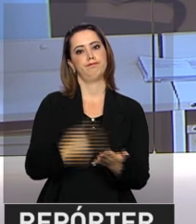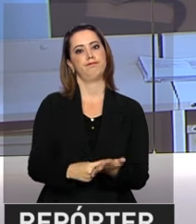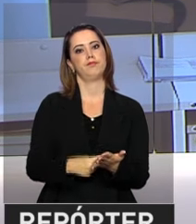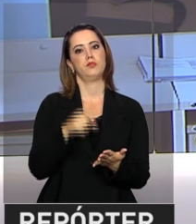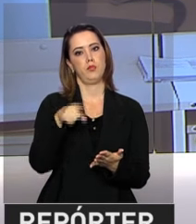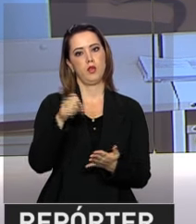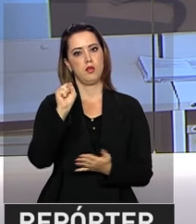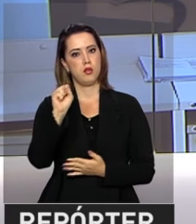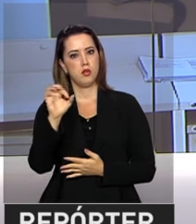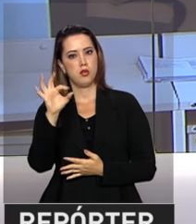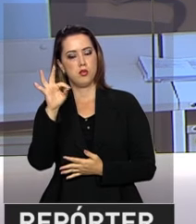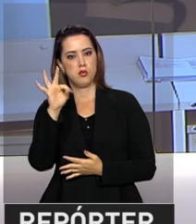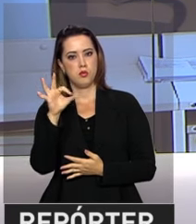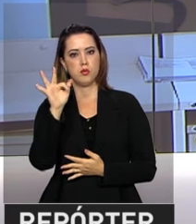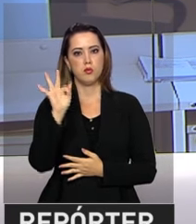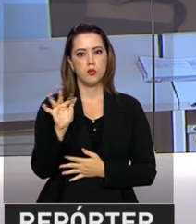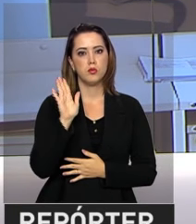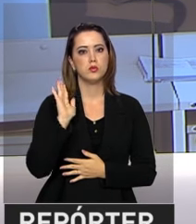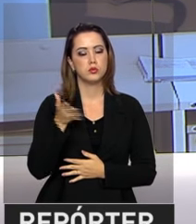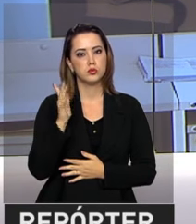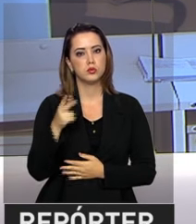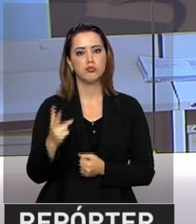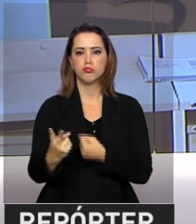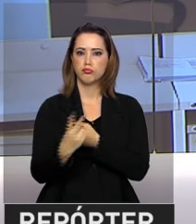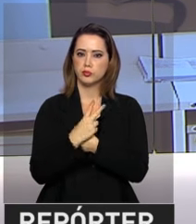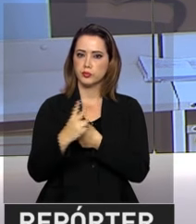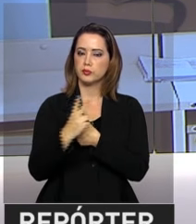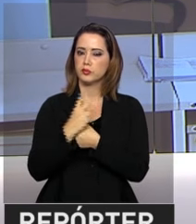Supremo Tribunal Federal, que acatou a defesa do